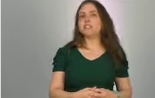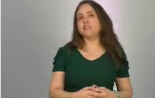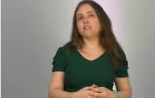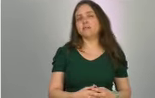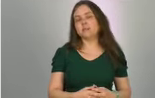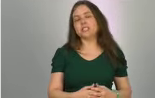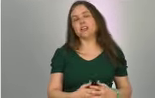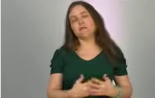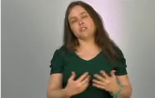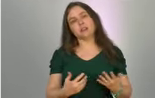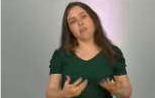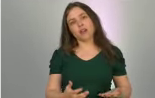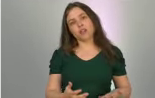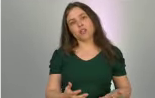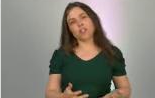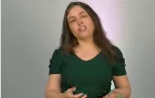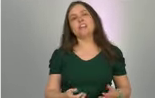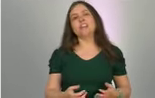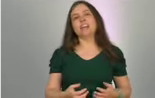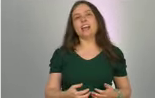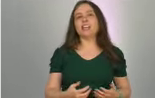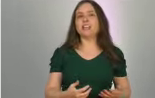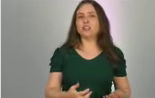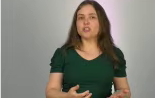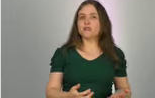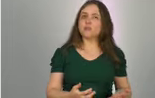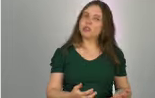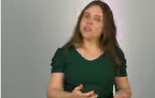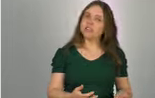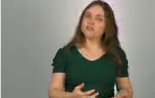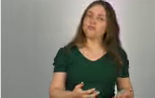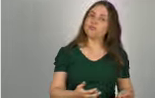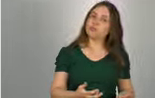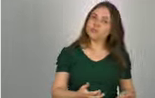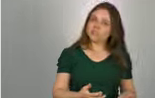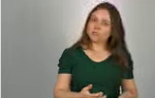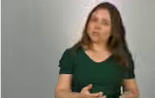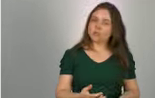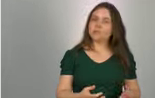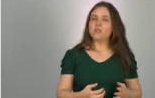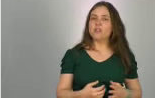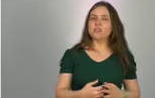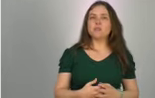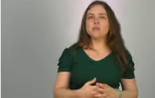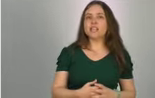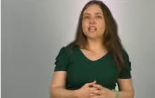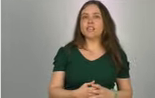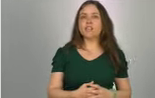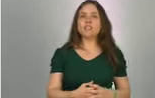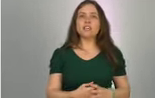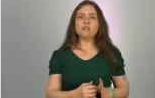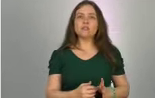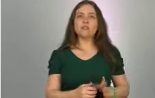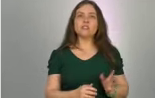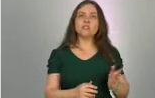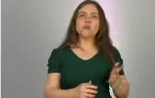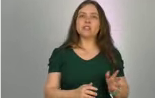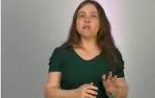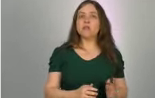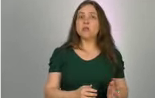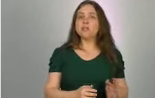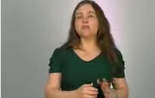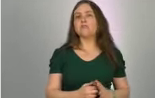que fazer passaram a fazer parte da realidade das bibliotecas nos últimos anos nós temos cerca de